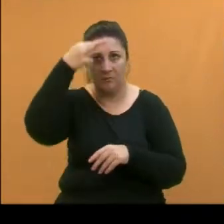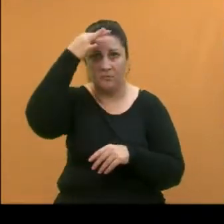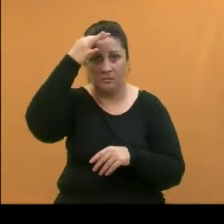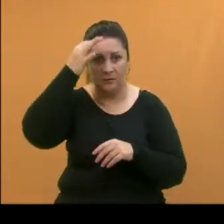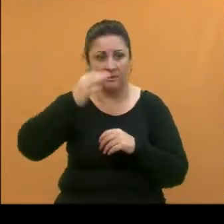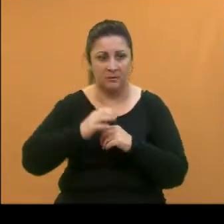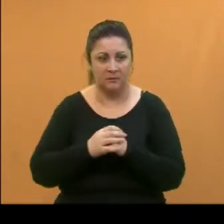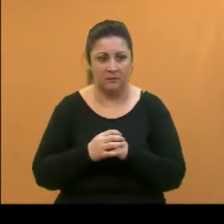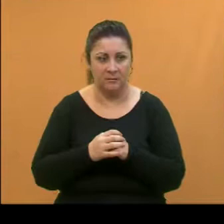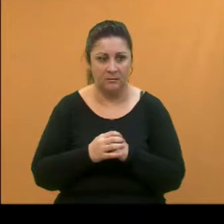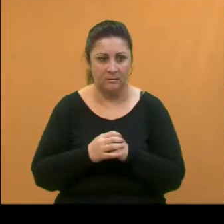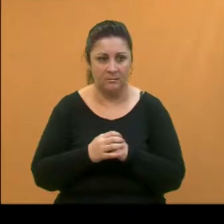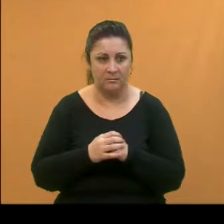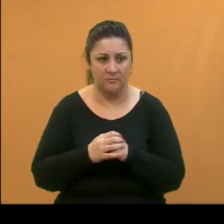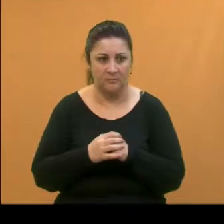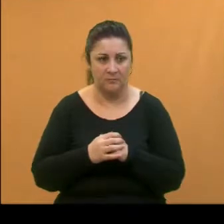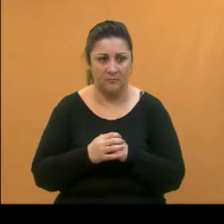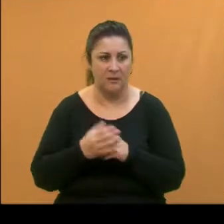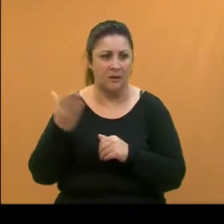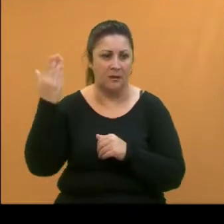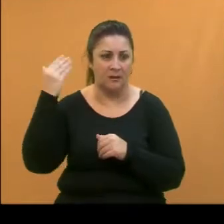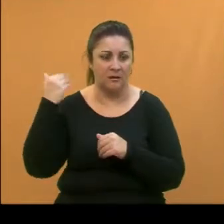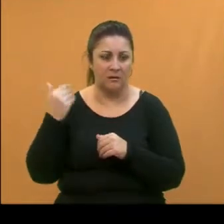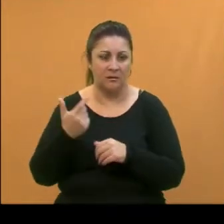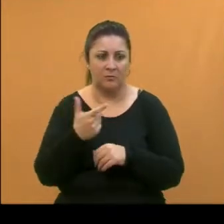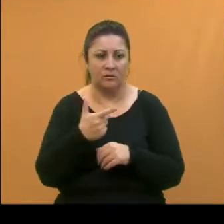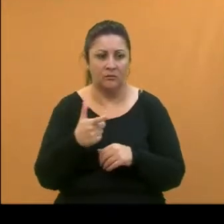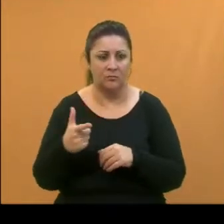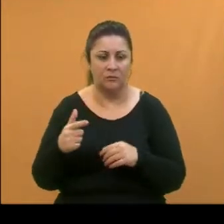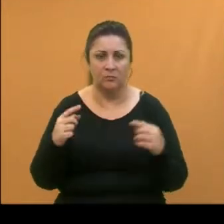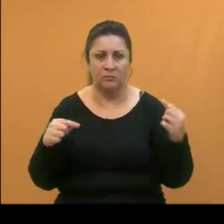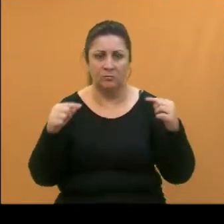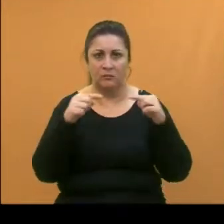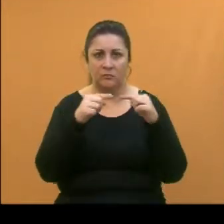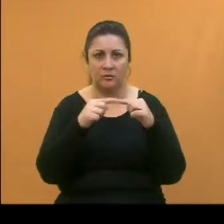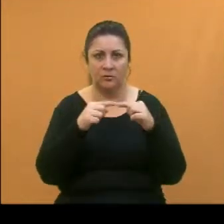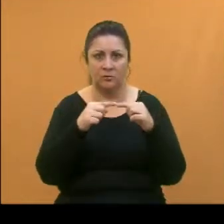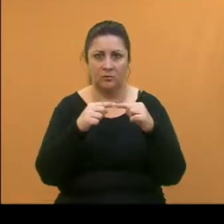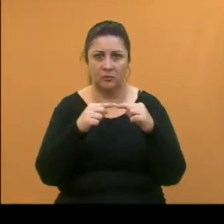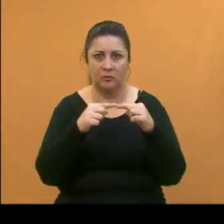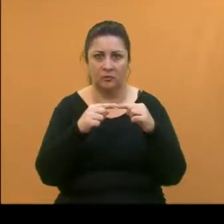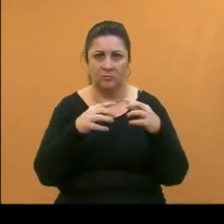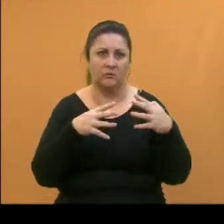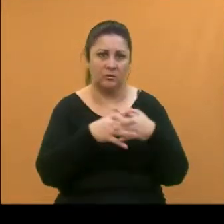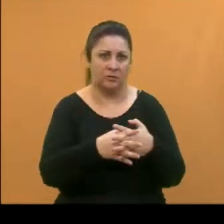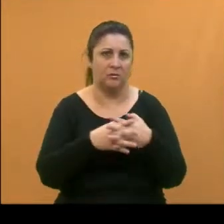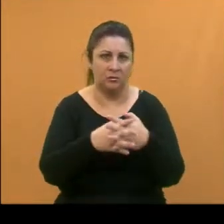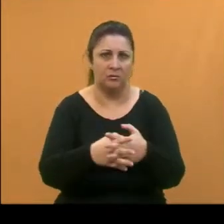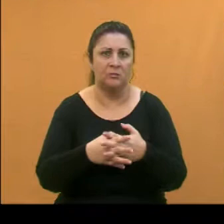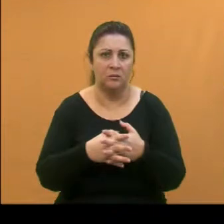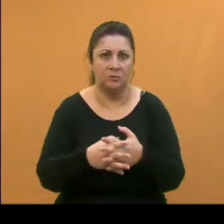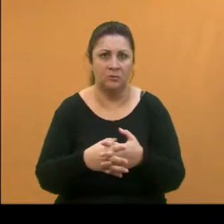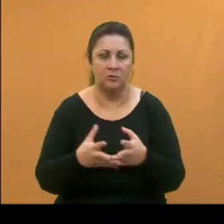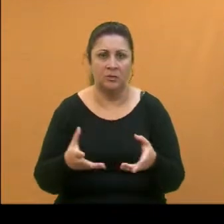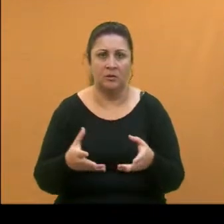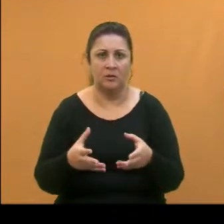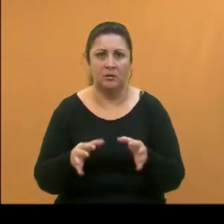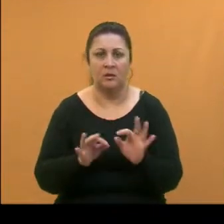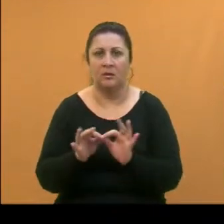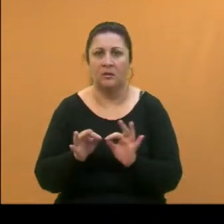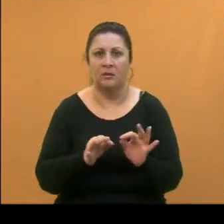posicionamento naquele instante, ele não tinha o objetivo, logicamente, de impedir a construção